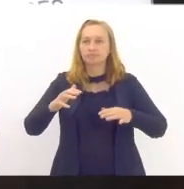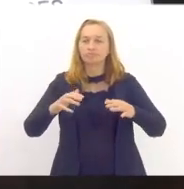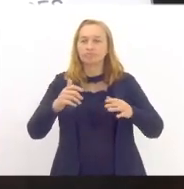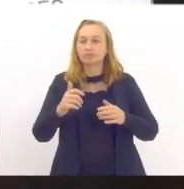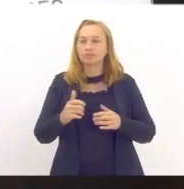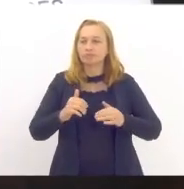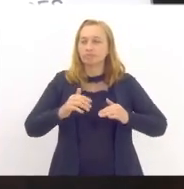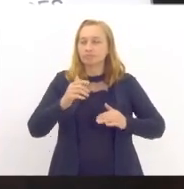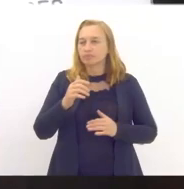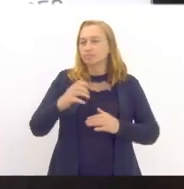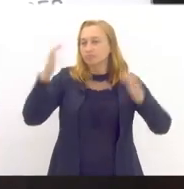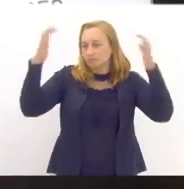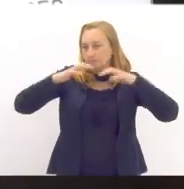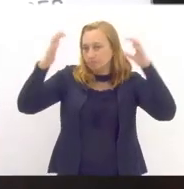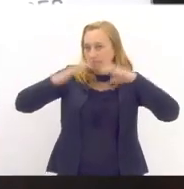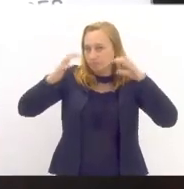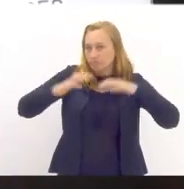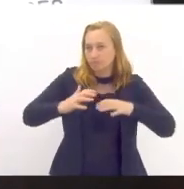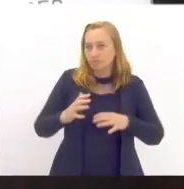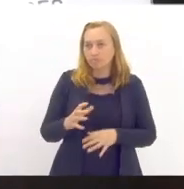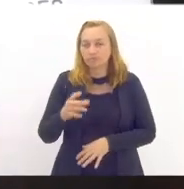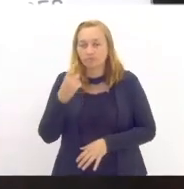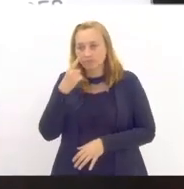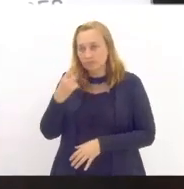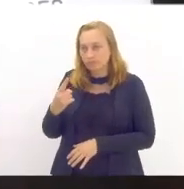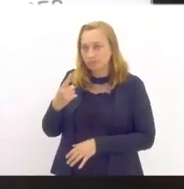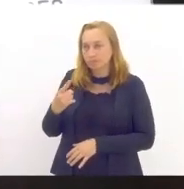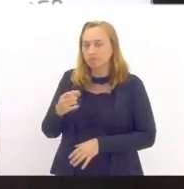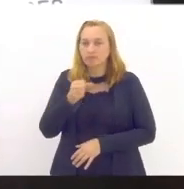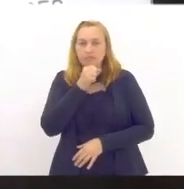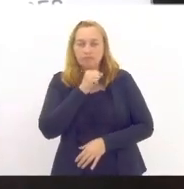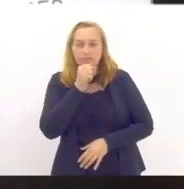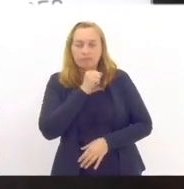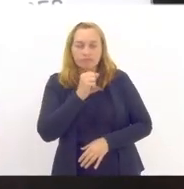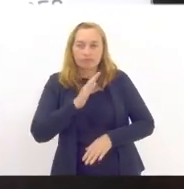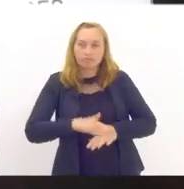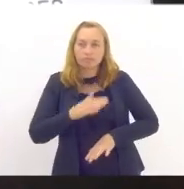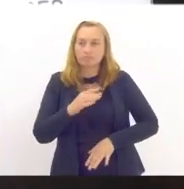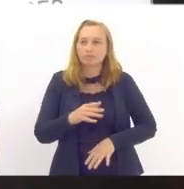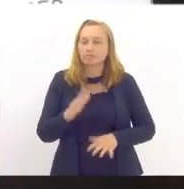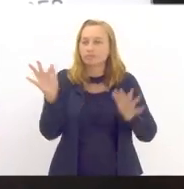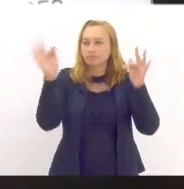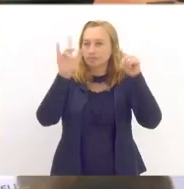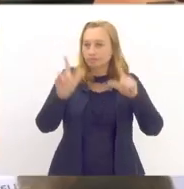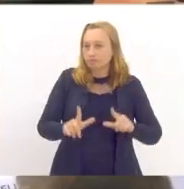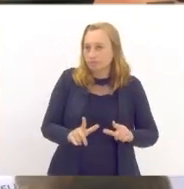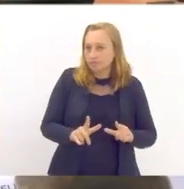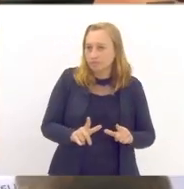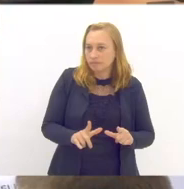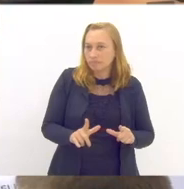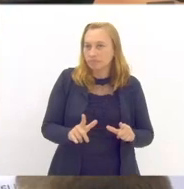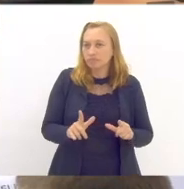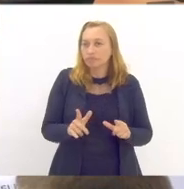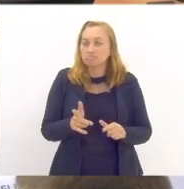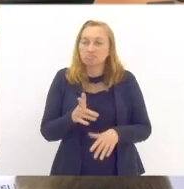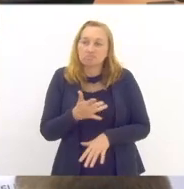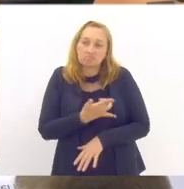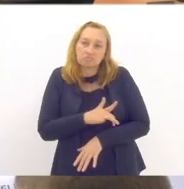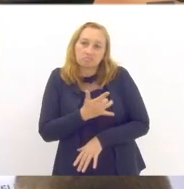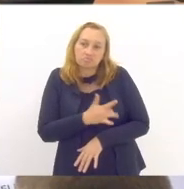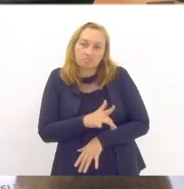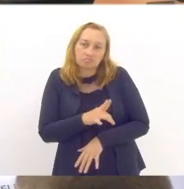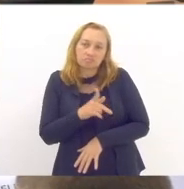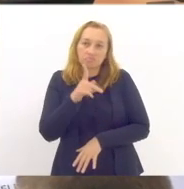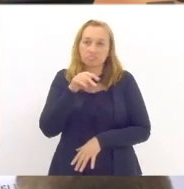escutava, principalmente as mais idosas, assim do meu patamar, felizes e morrendo de pena do